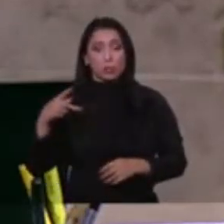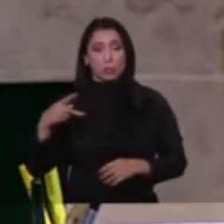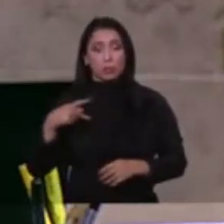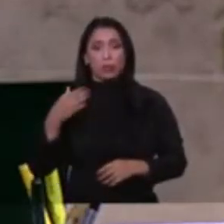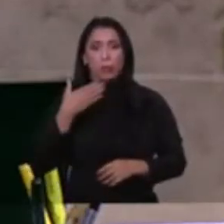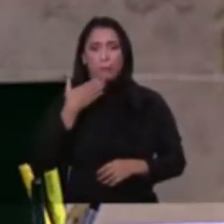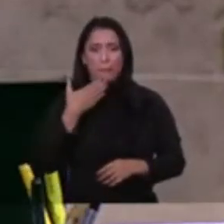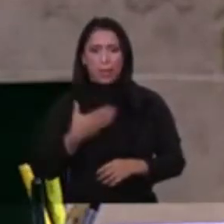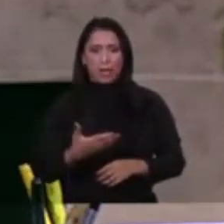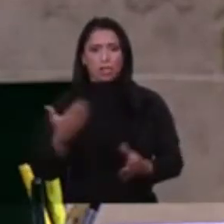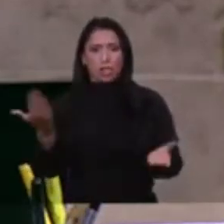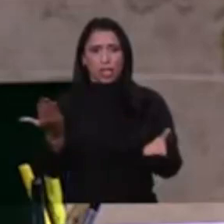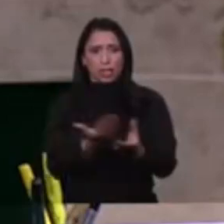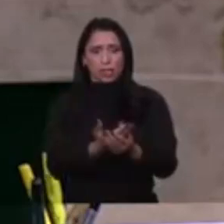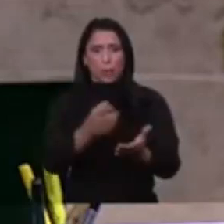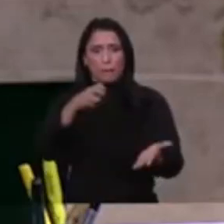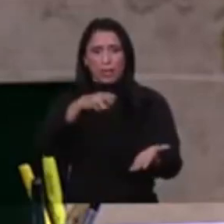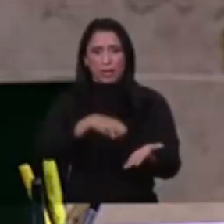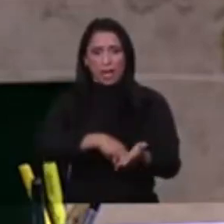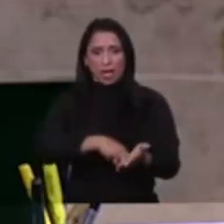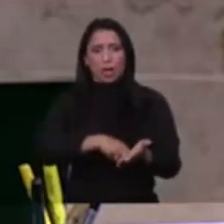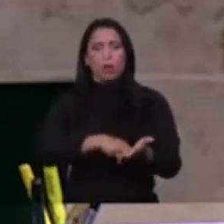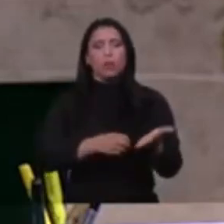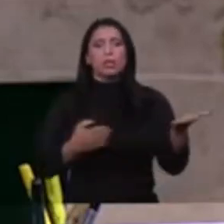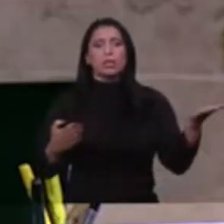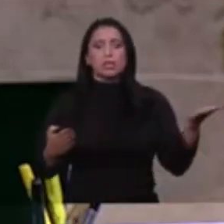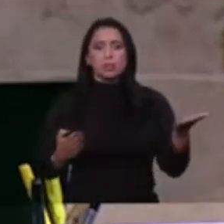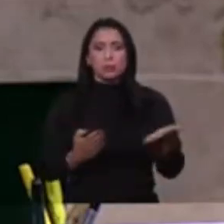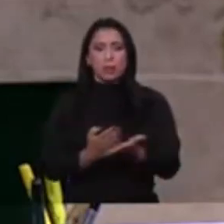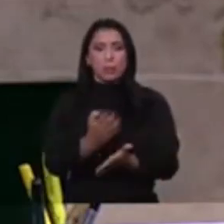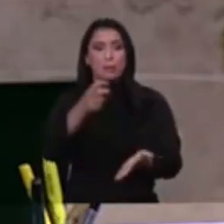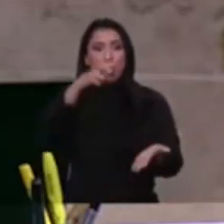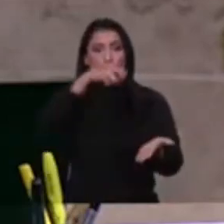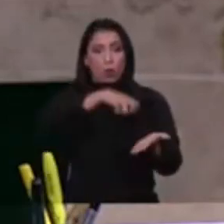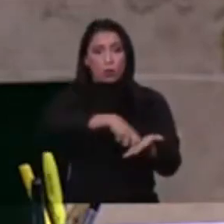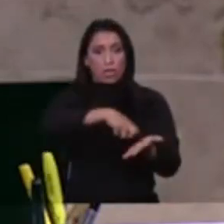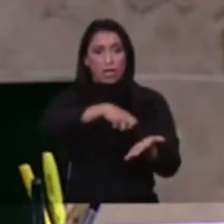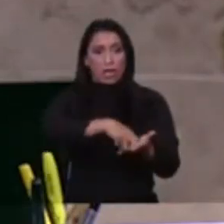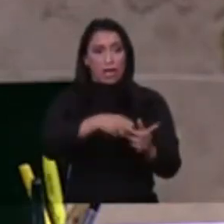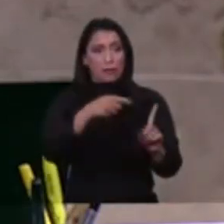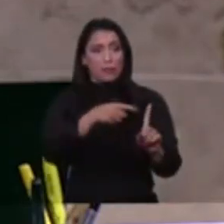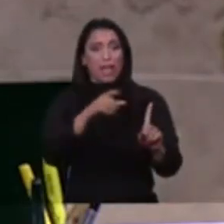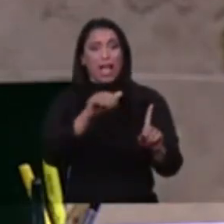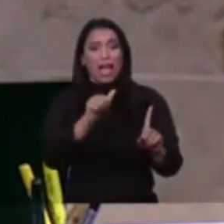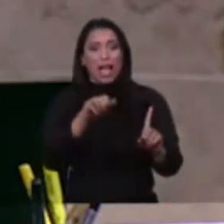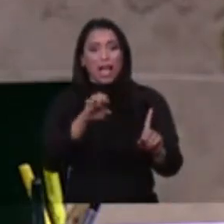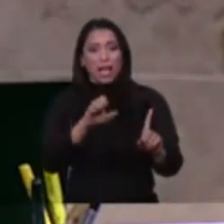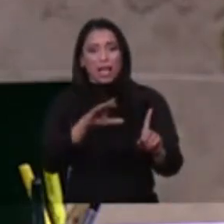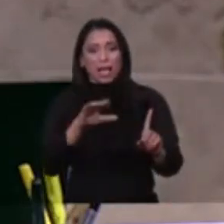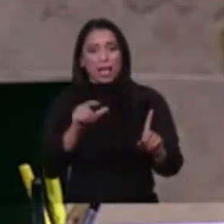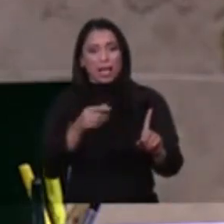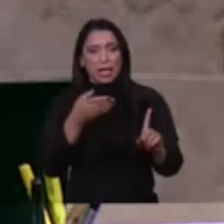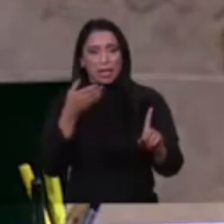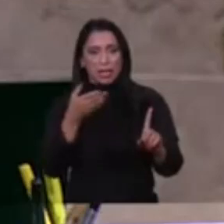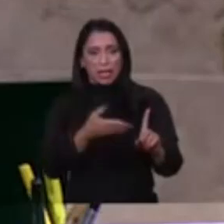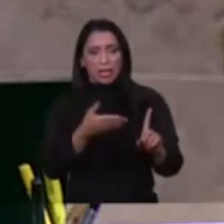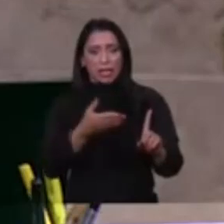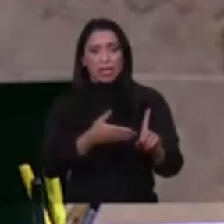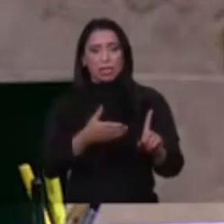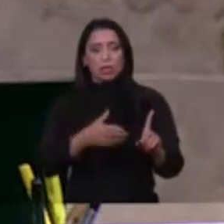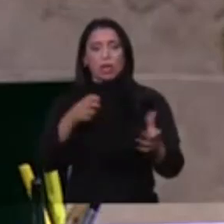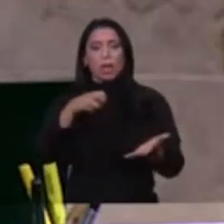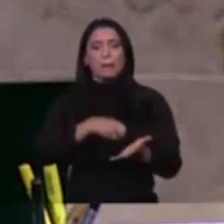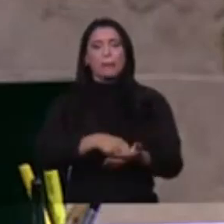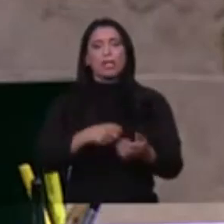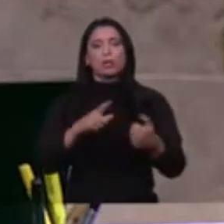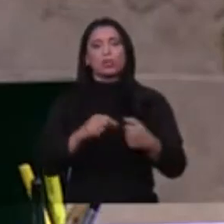requer a procedência da ação penal pública para condenar Aécio Lúcio Costa Pereira como incurso nas penas do